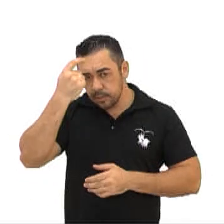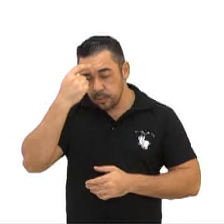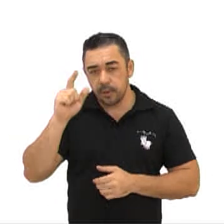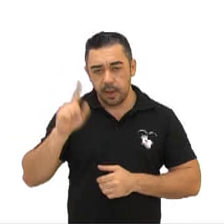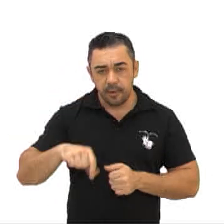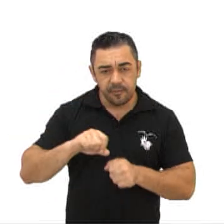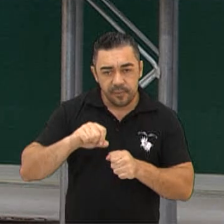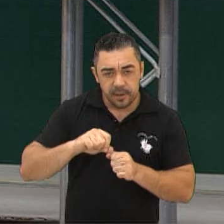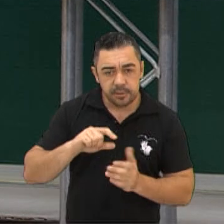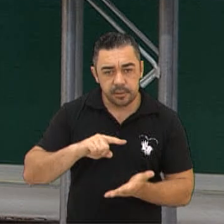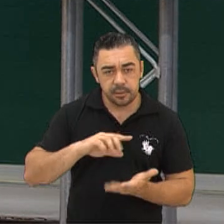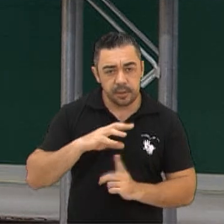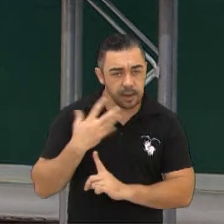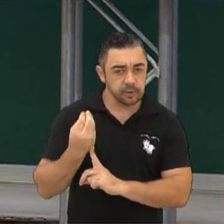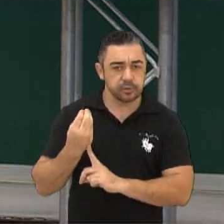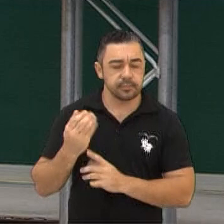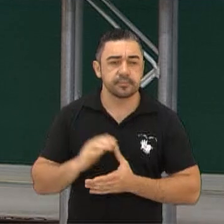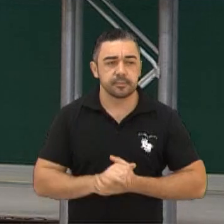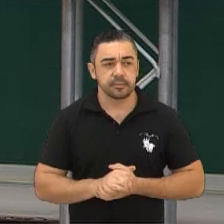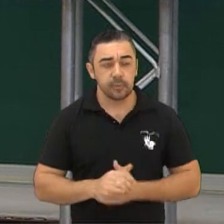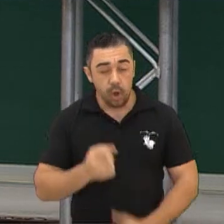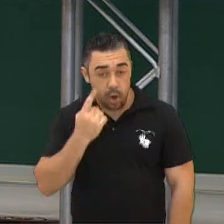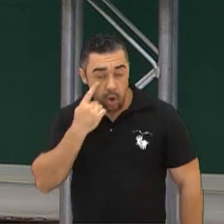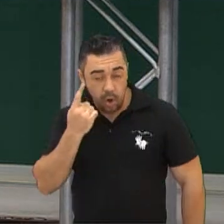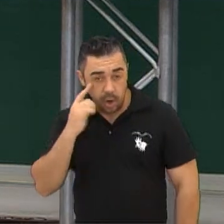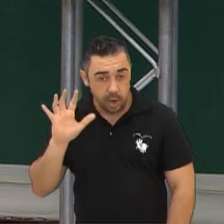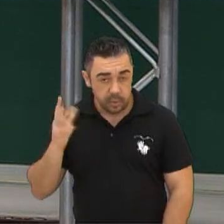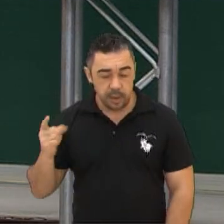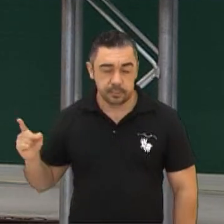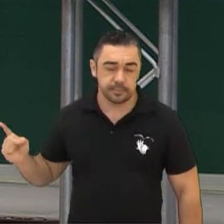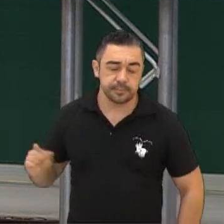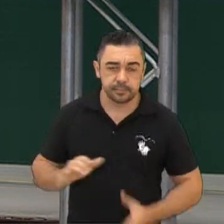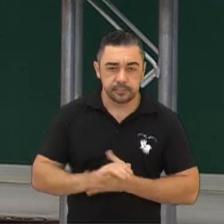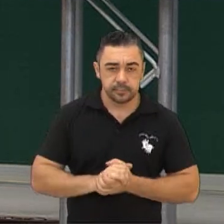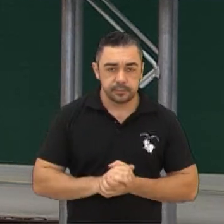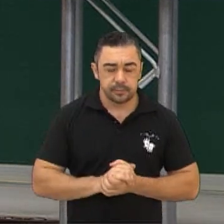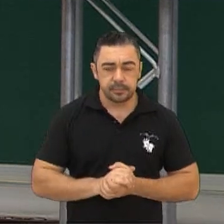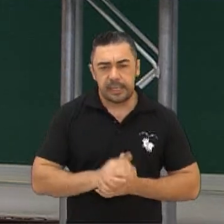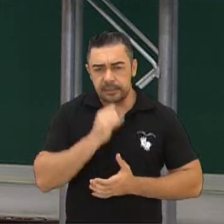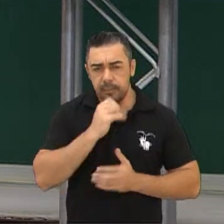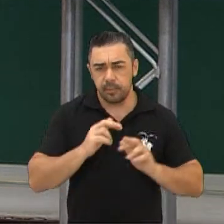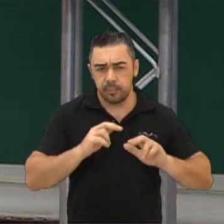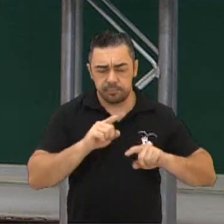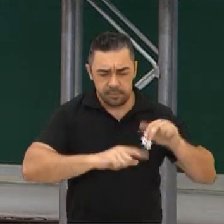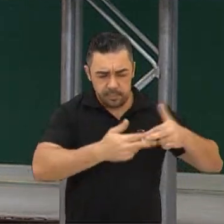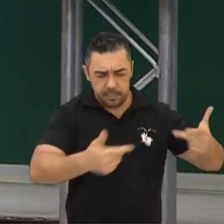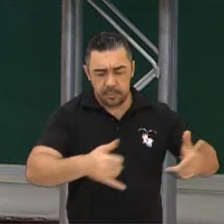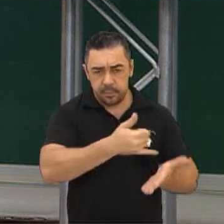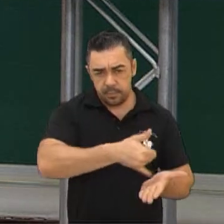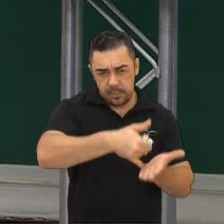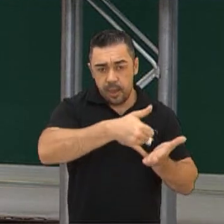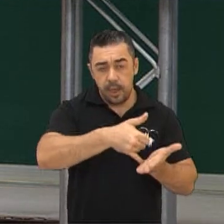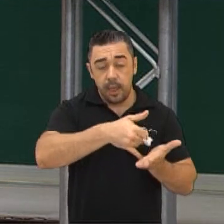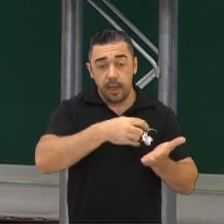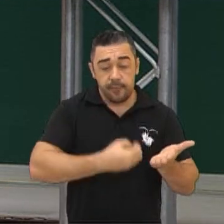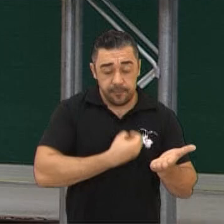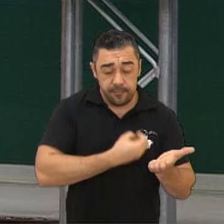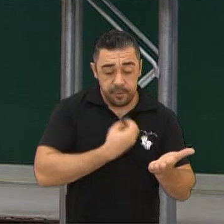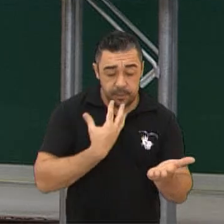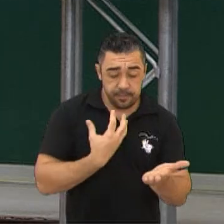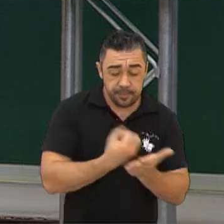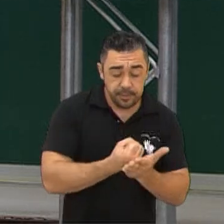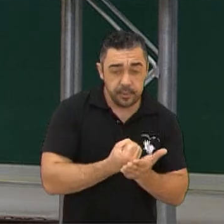fazer artístico. Estou engaguejando hoje, gente. Olha o que acontece. A obra de arte, ela passa a trazer a vida para dentro da